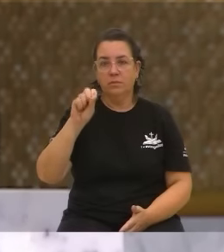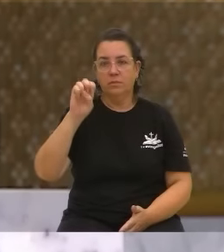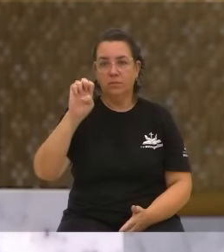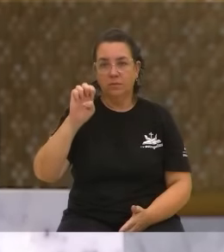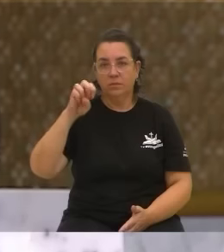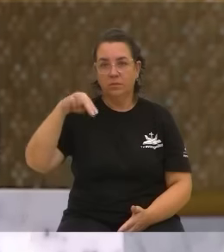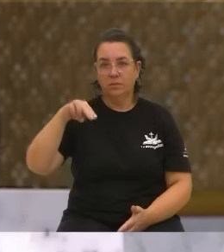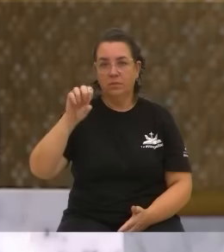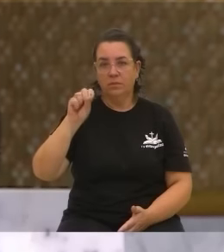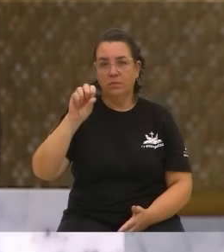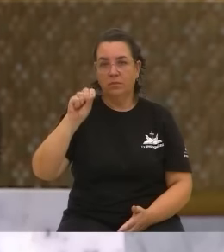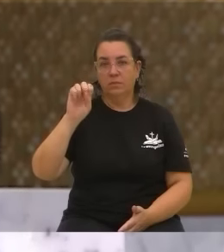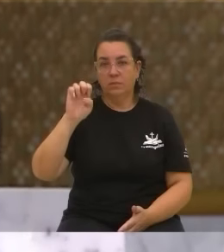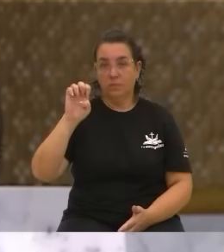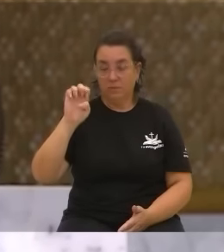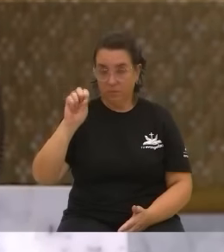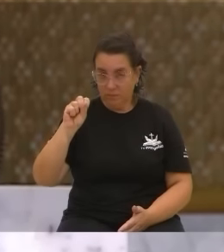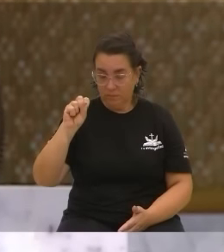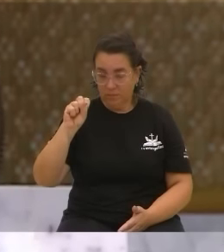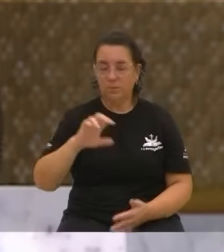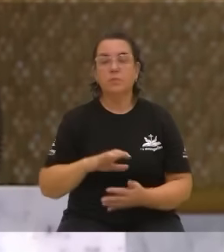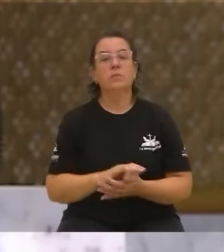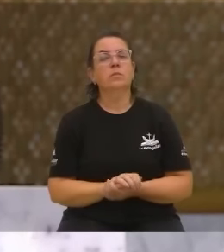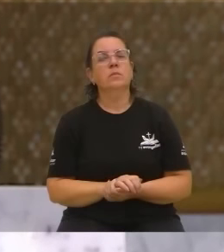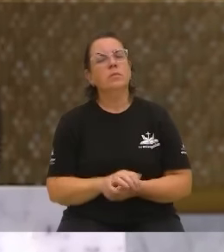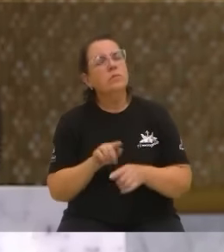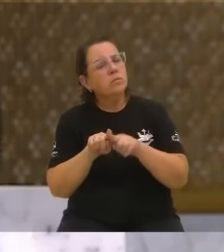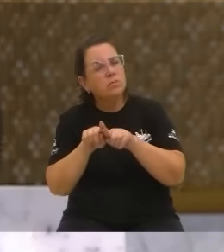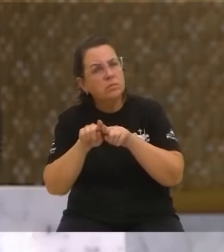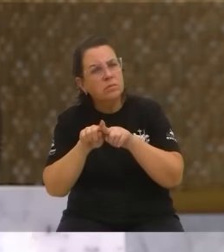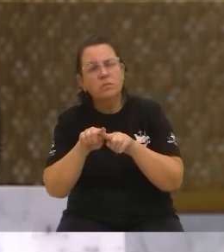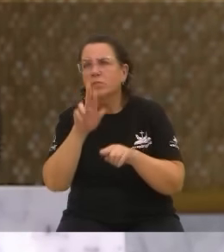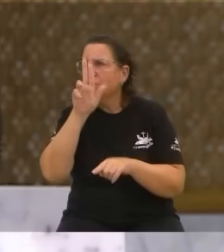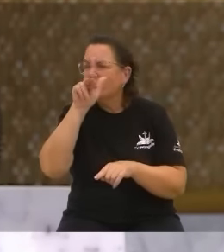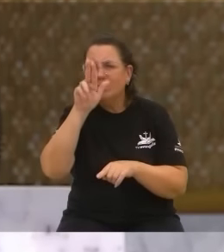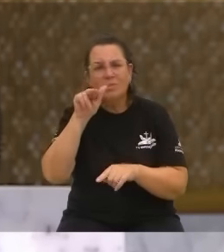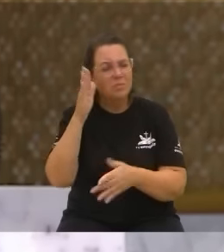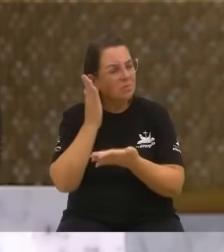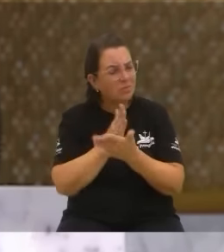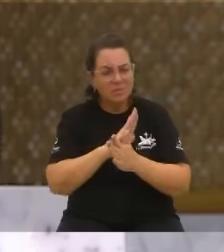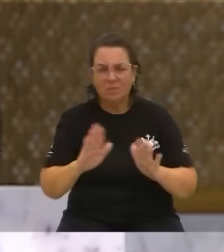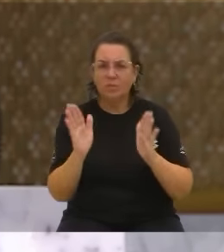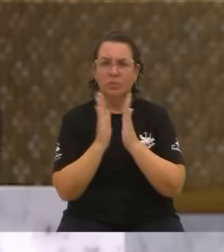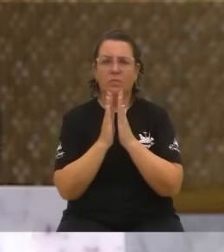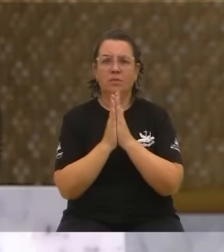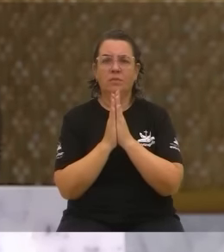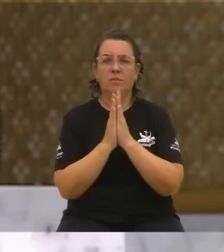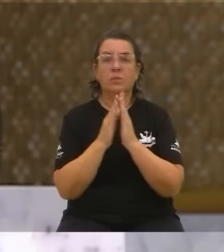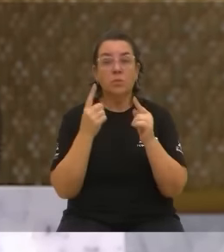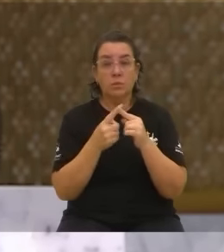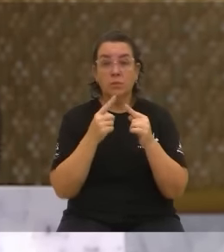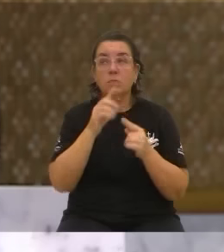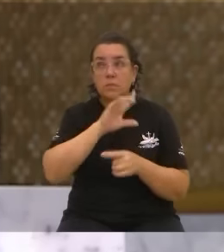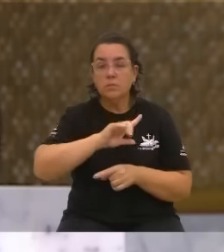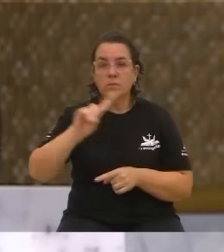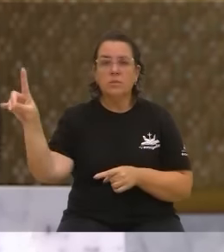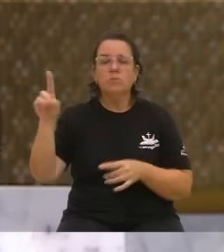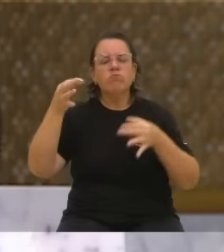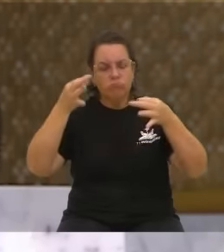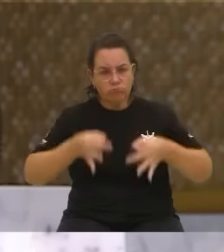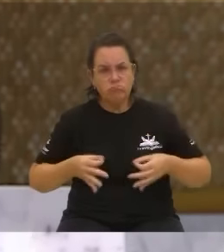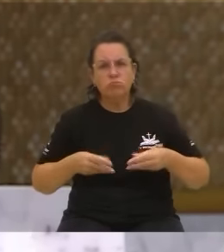por vós, para que o nosso Deus vos faça dignos da sua vocação. Que Ele,